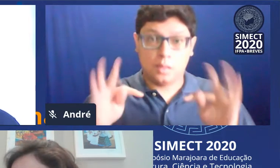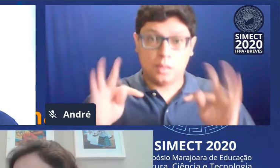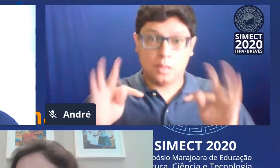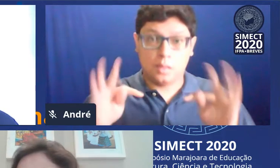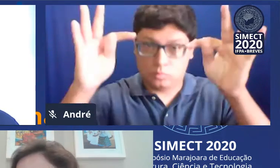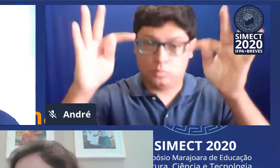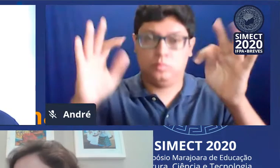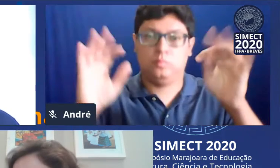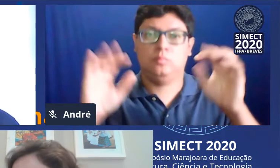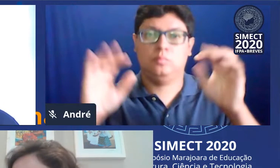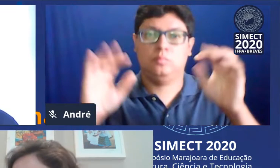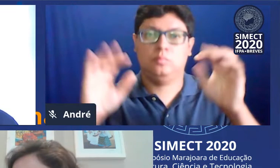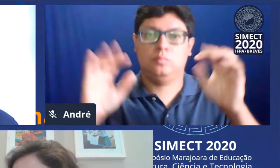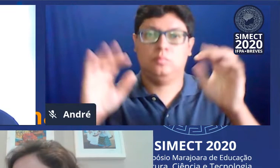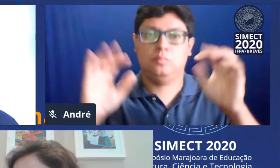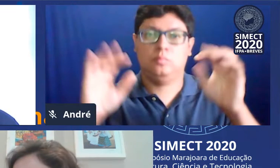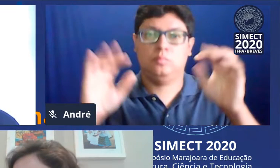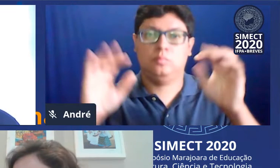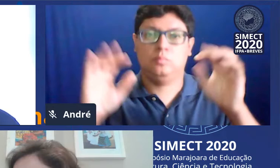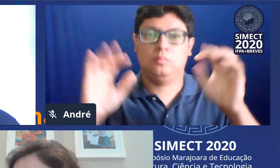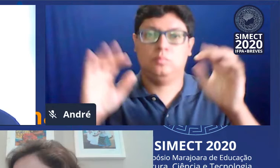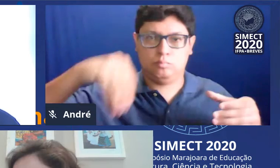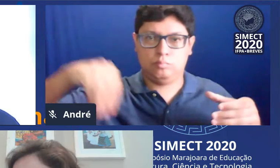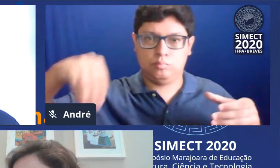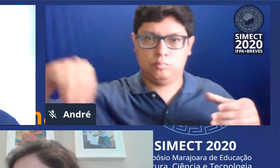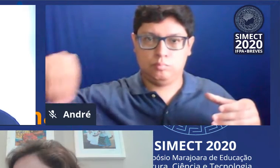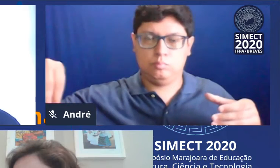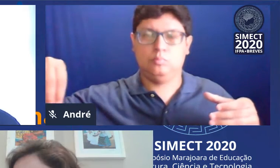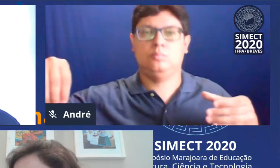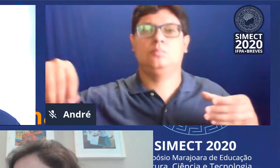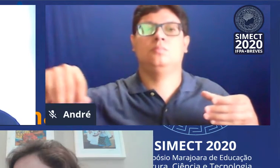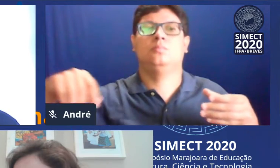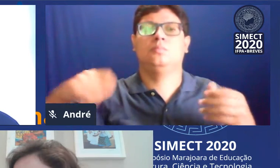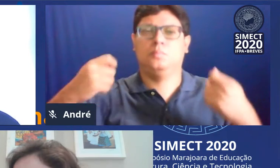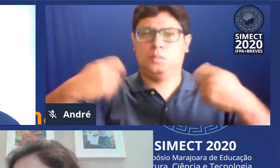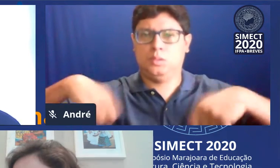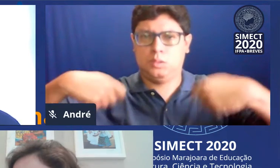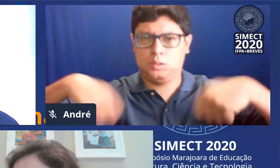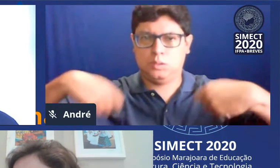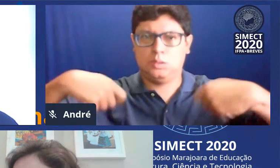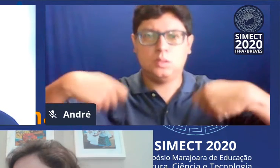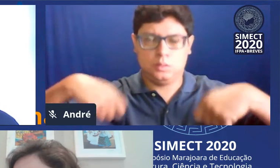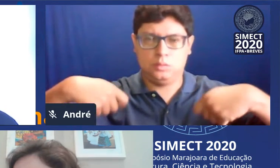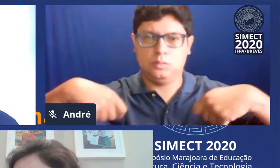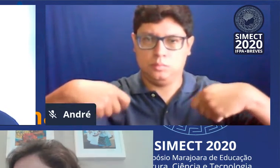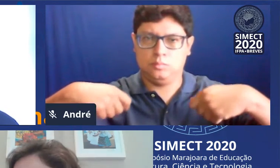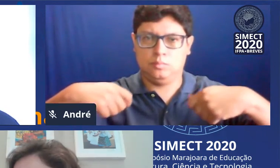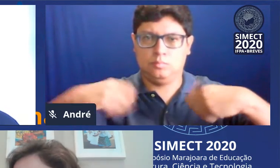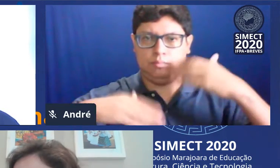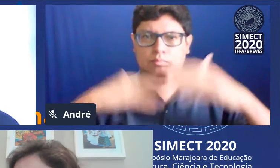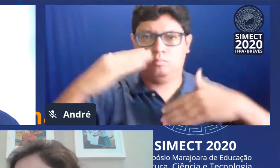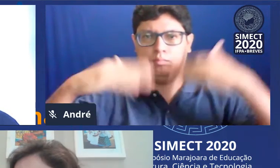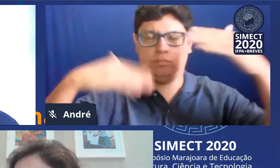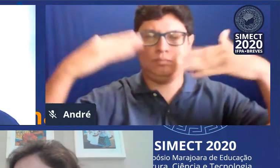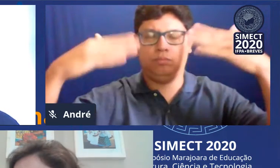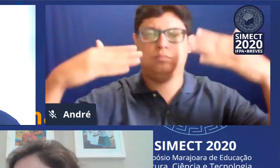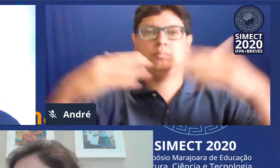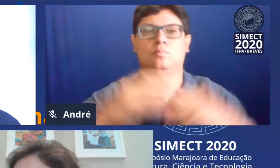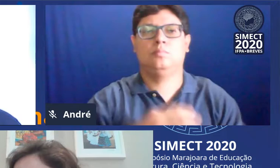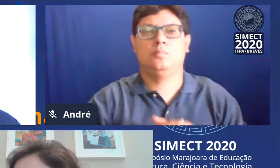manejo adequado para a espécie cultivada ainda é um dos aspectos mais importantes a ser abordado.